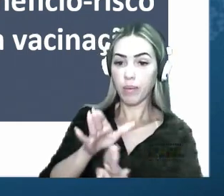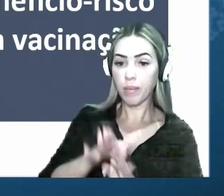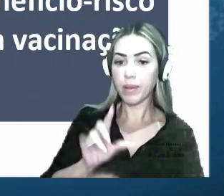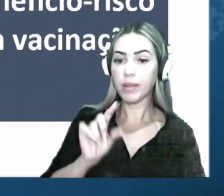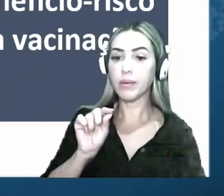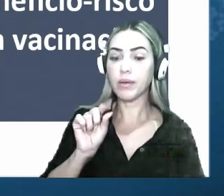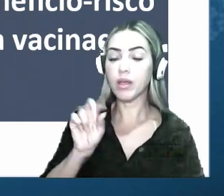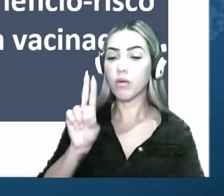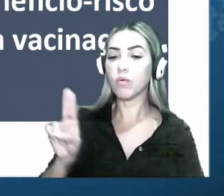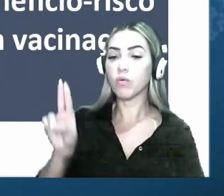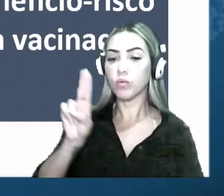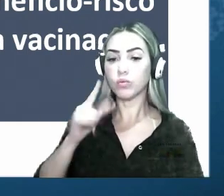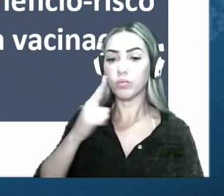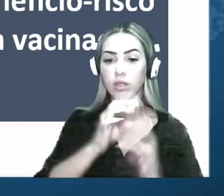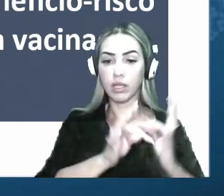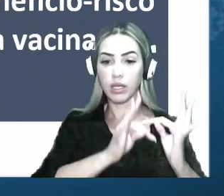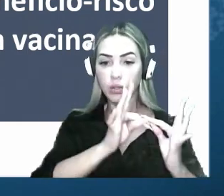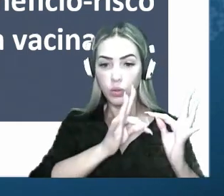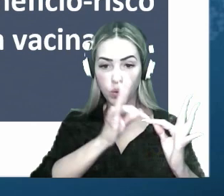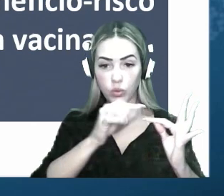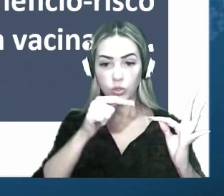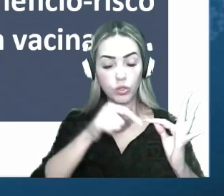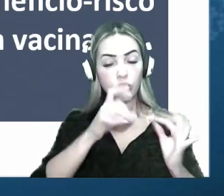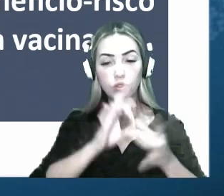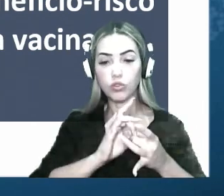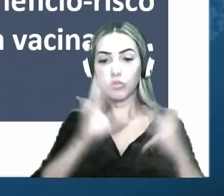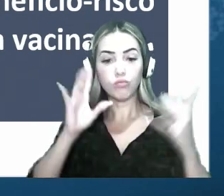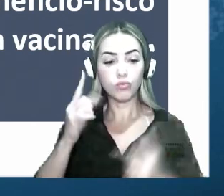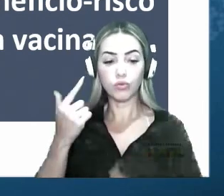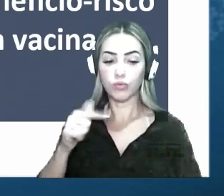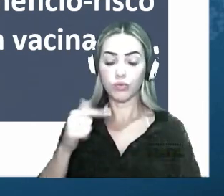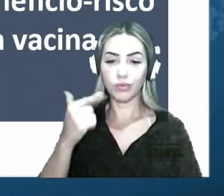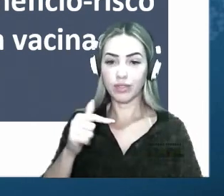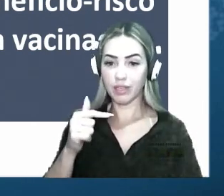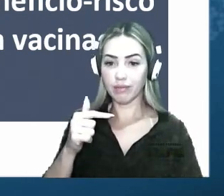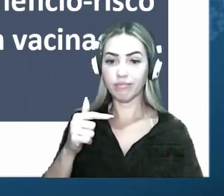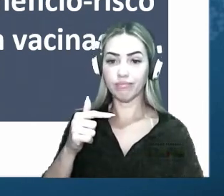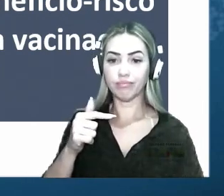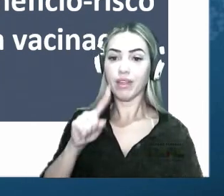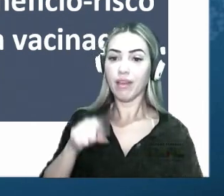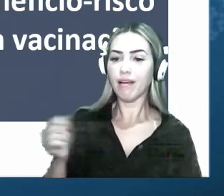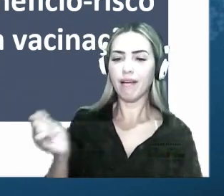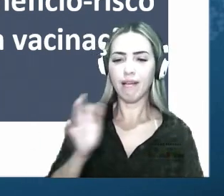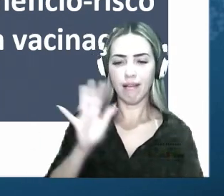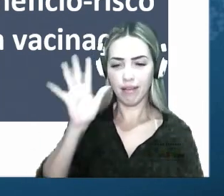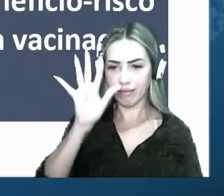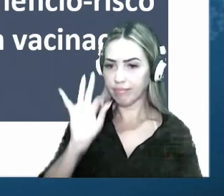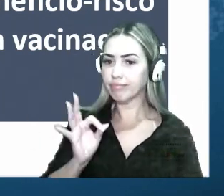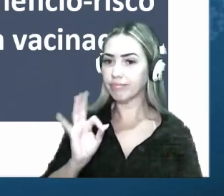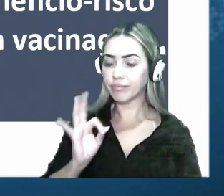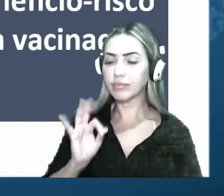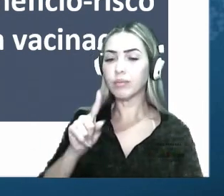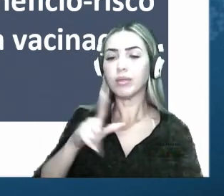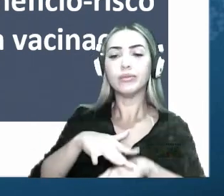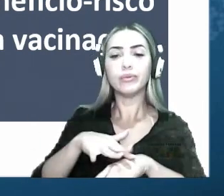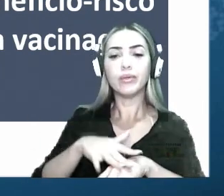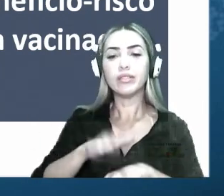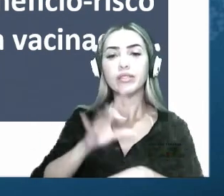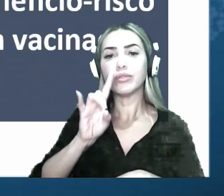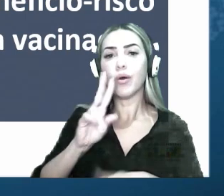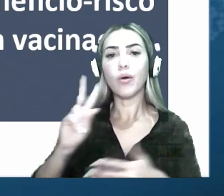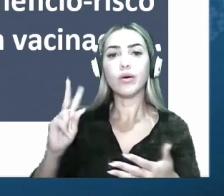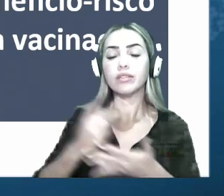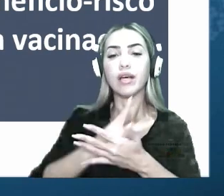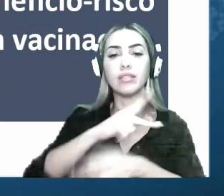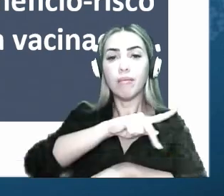de uma tecnologia que não está disponível, que é cara, para uma doença que só acomete país em desenvolvimento e